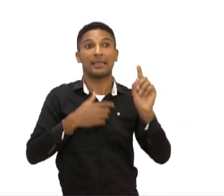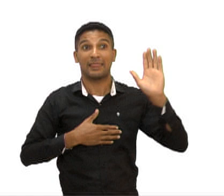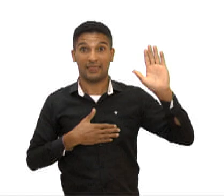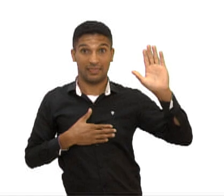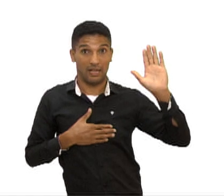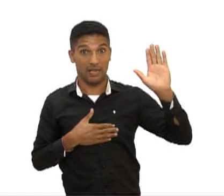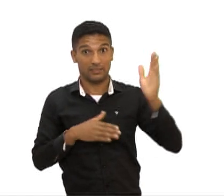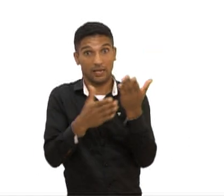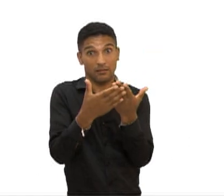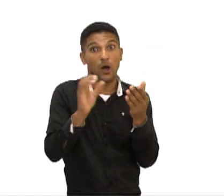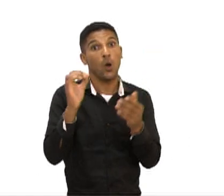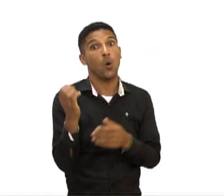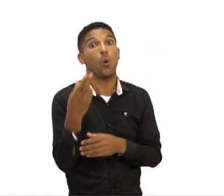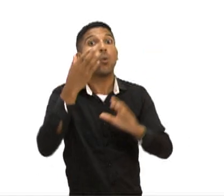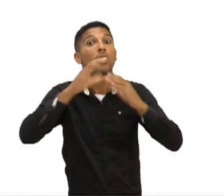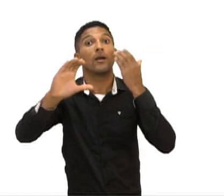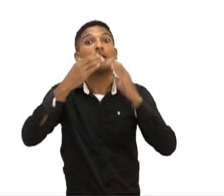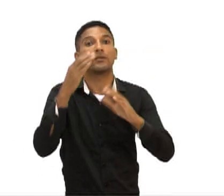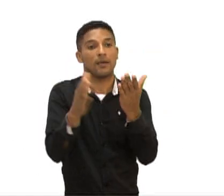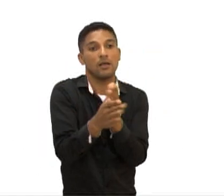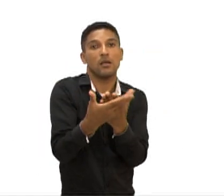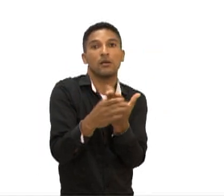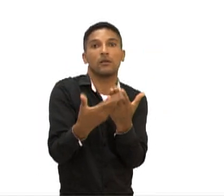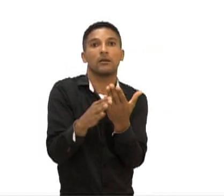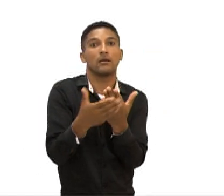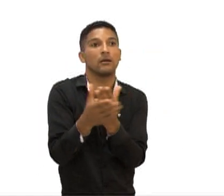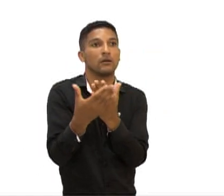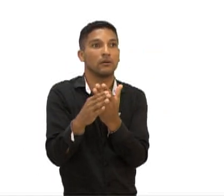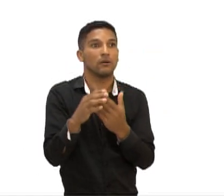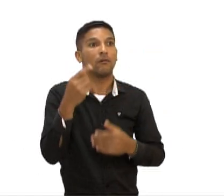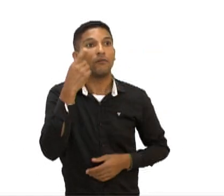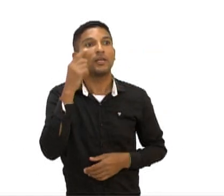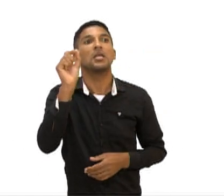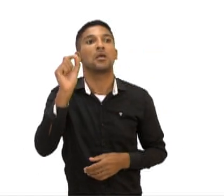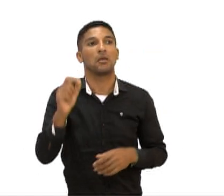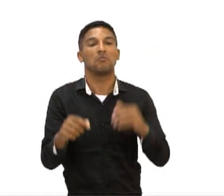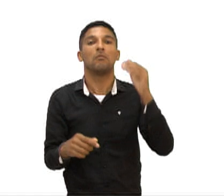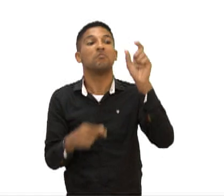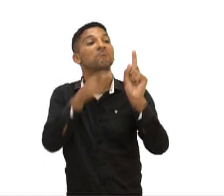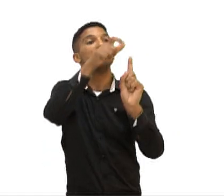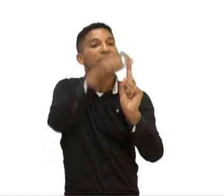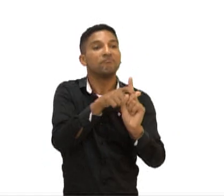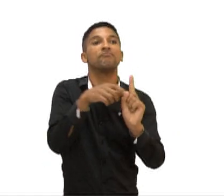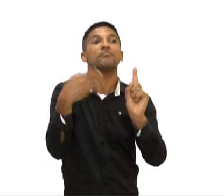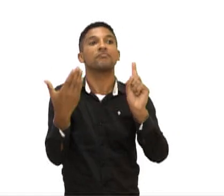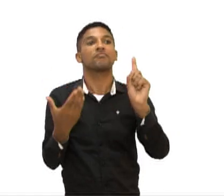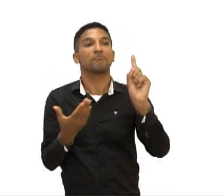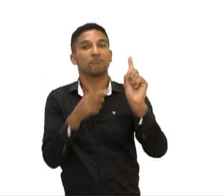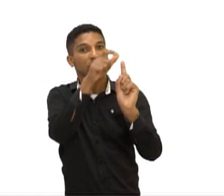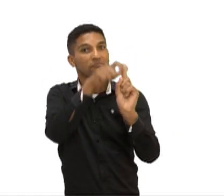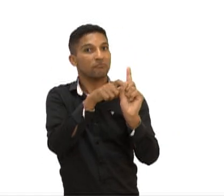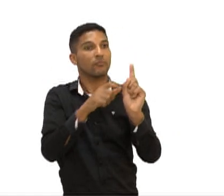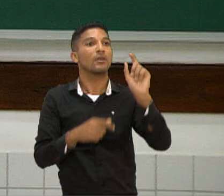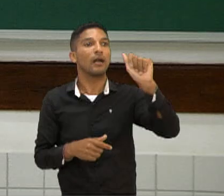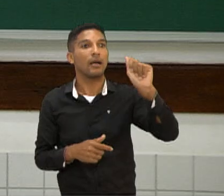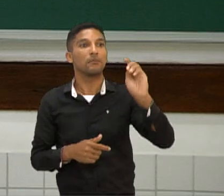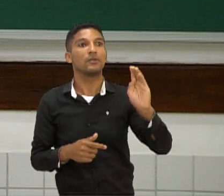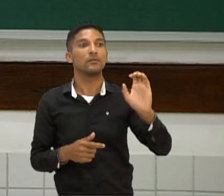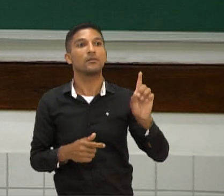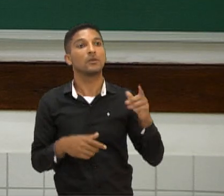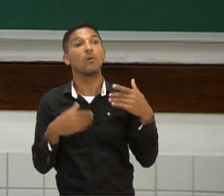B, sambador. Alternativa C, sambista. Ou alternativa D,